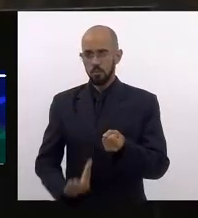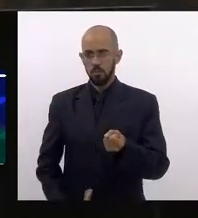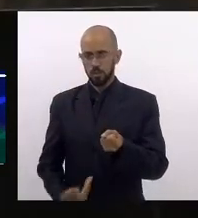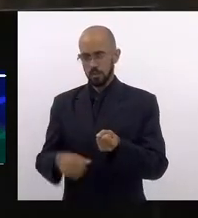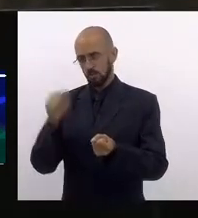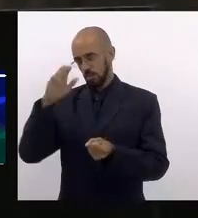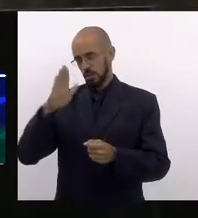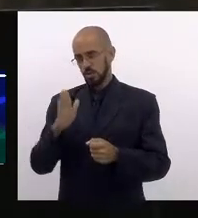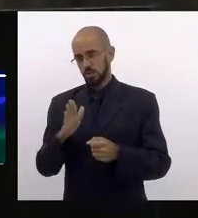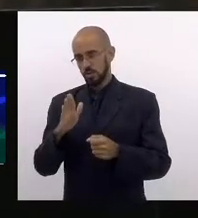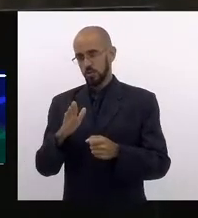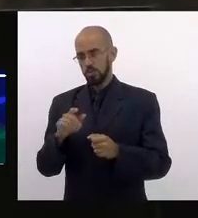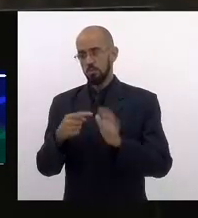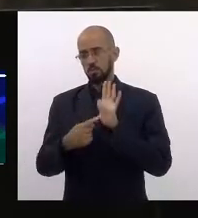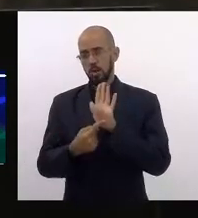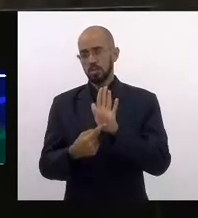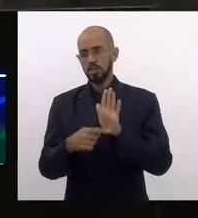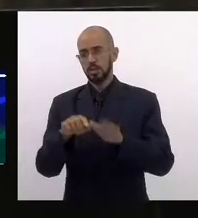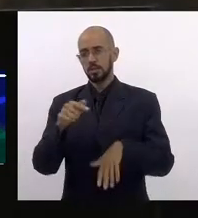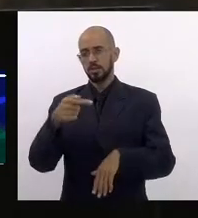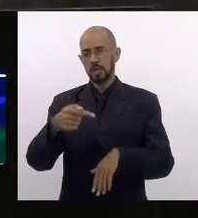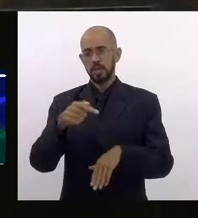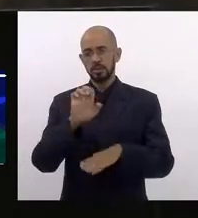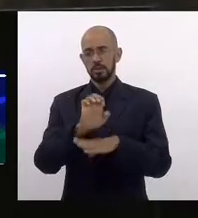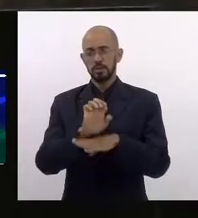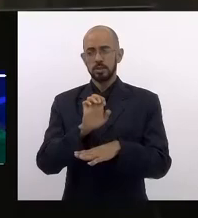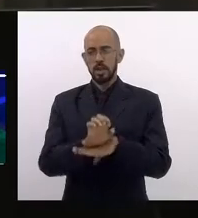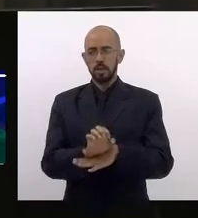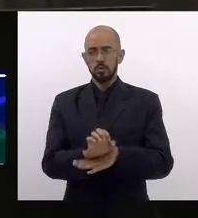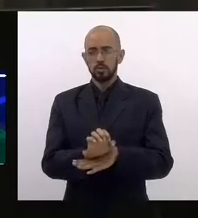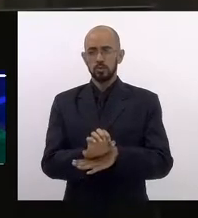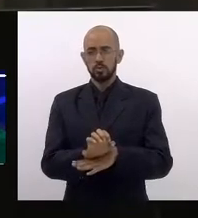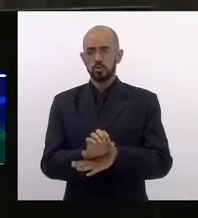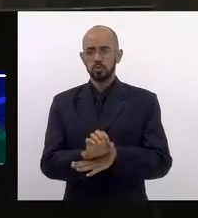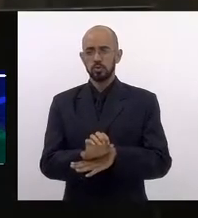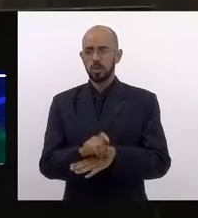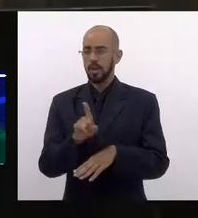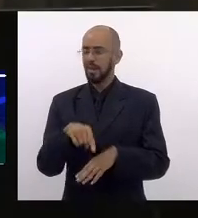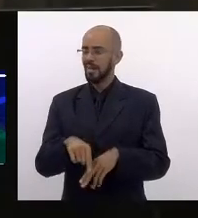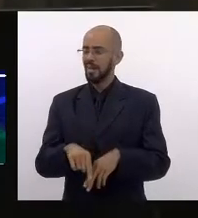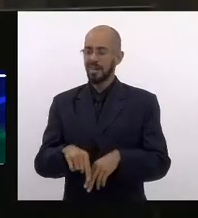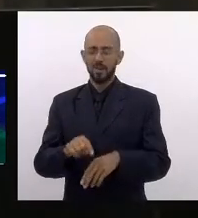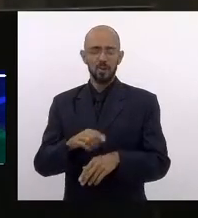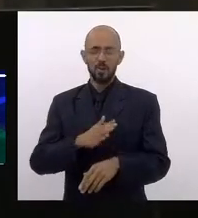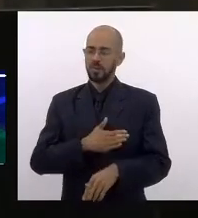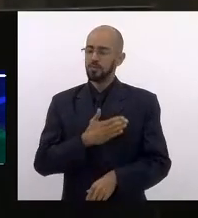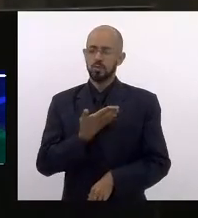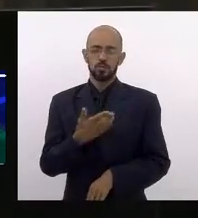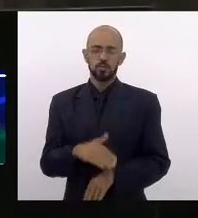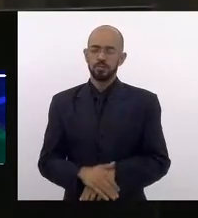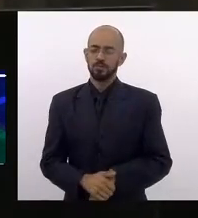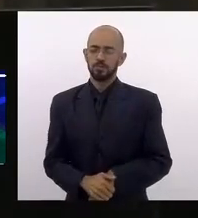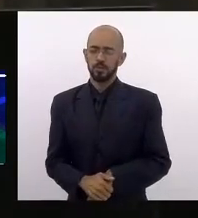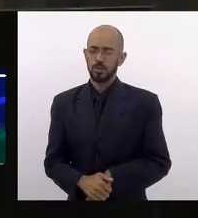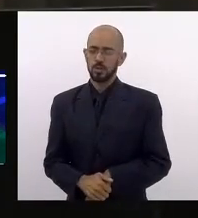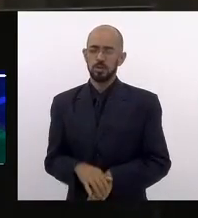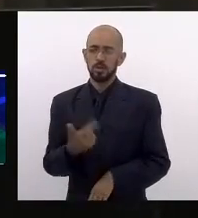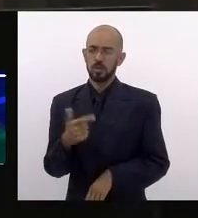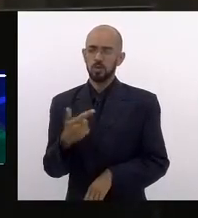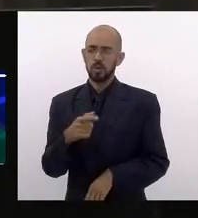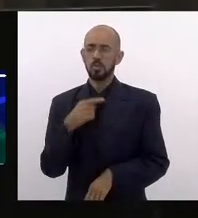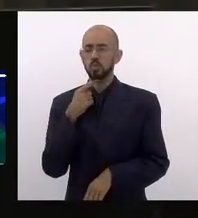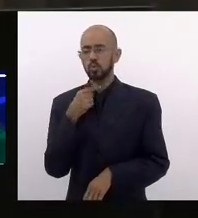que em 7 estados a situação é uma situação vexaminosa, que, sem dúvida